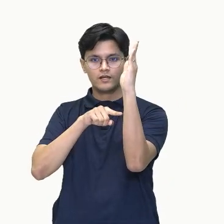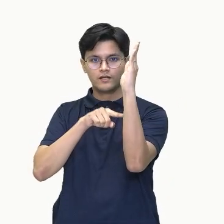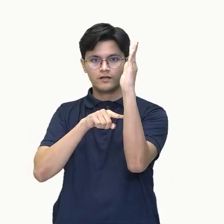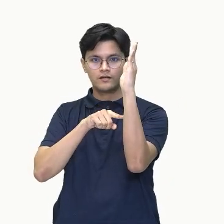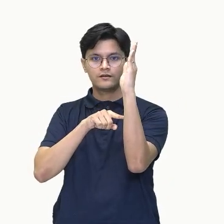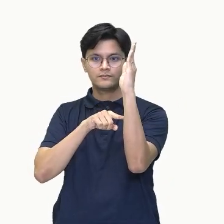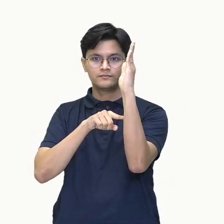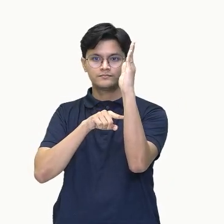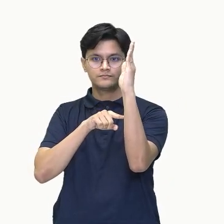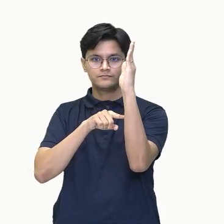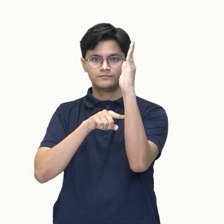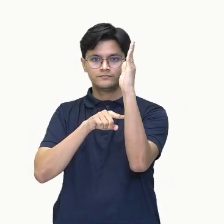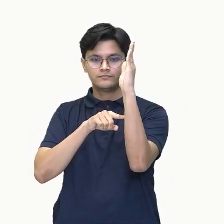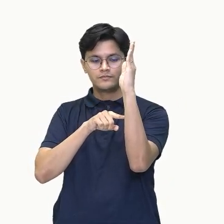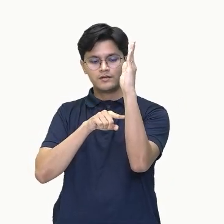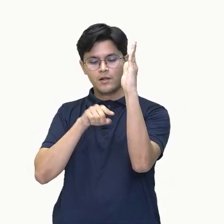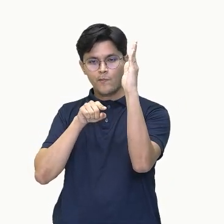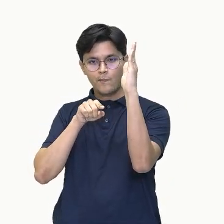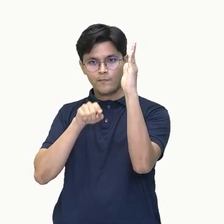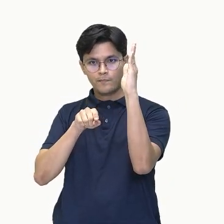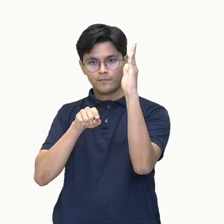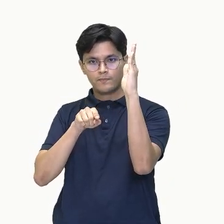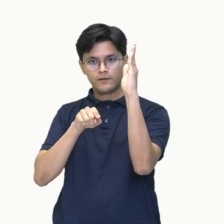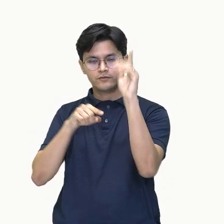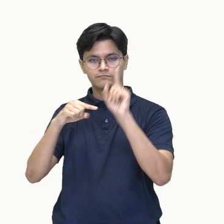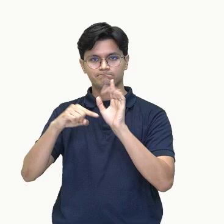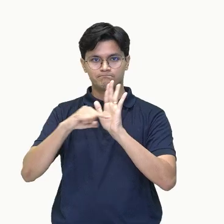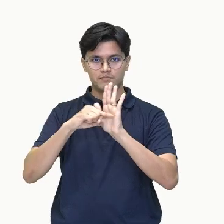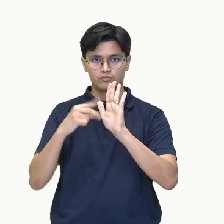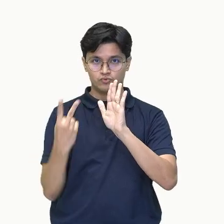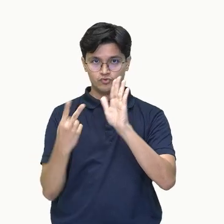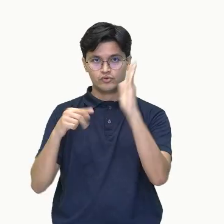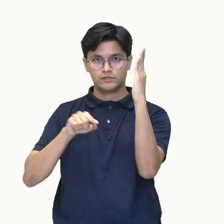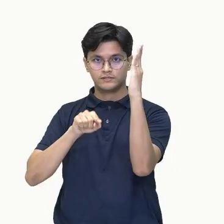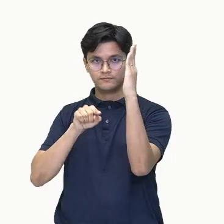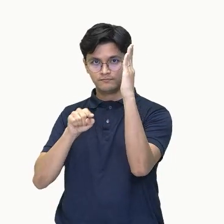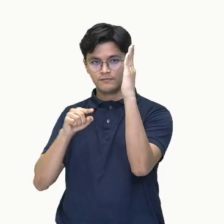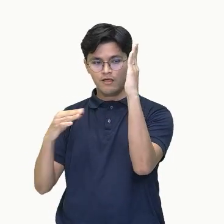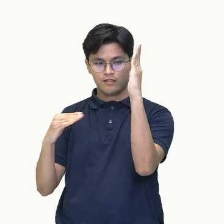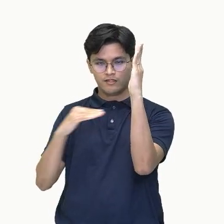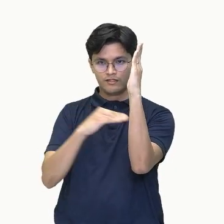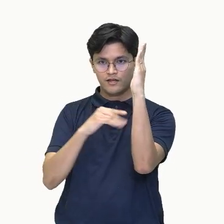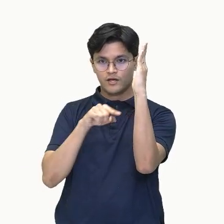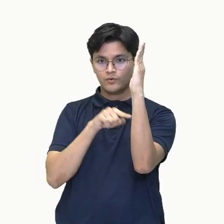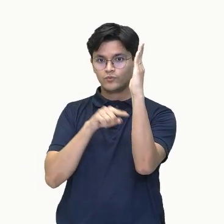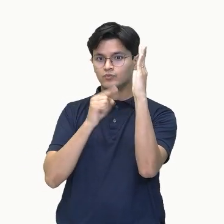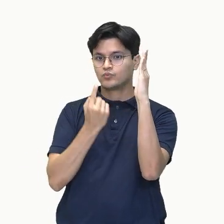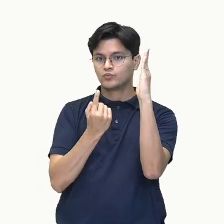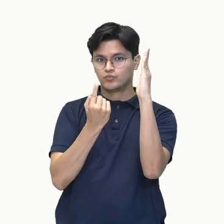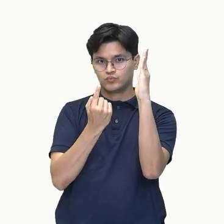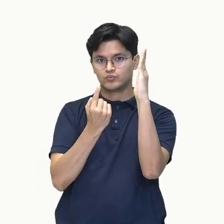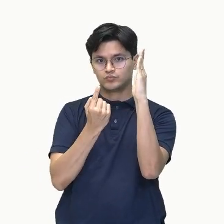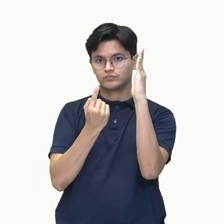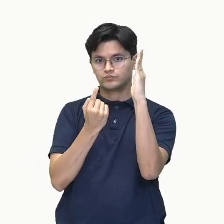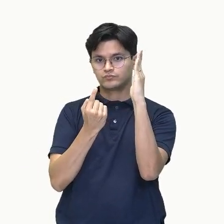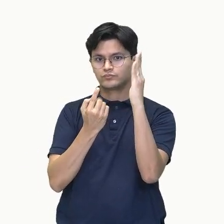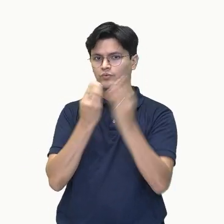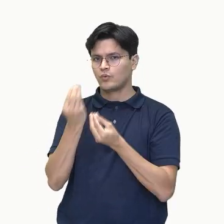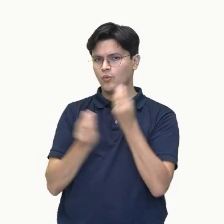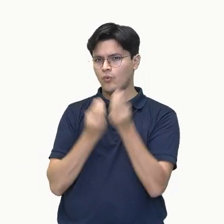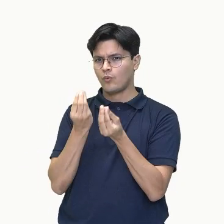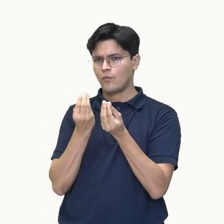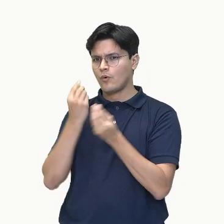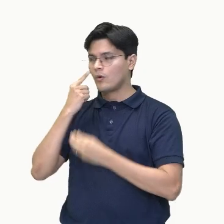tudo bem? Eu vou no menos 2 até o 1. Então, vamos lá. Eu vou